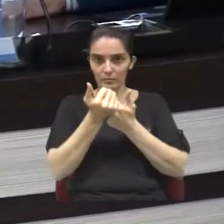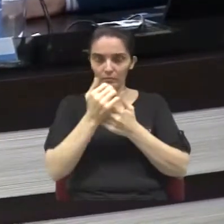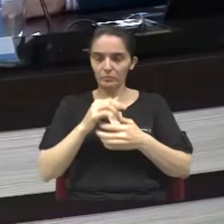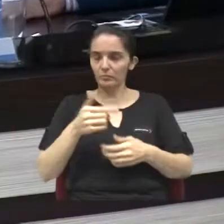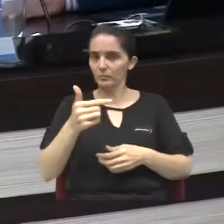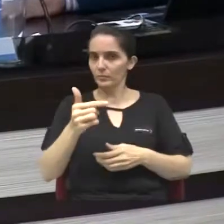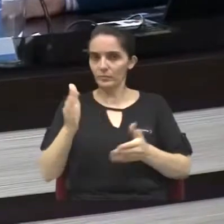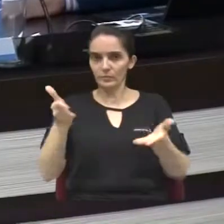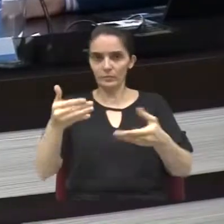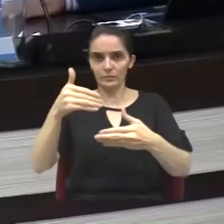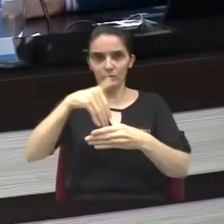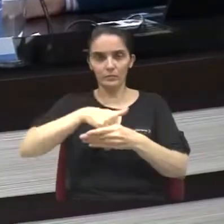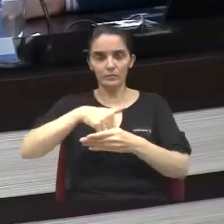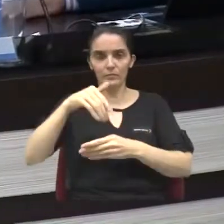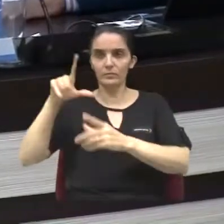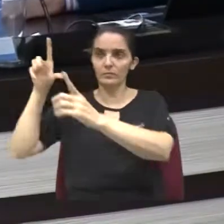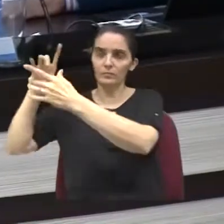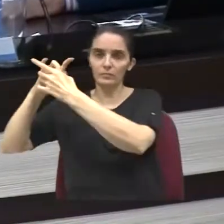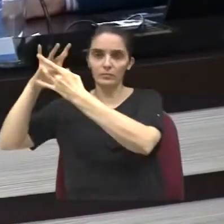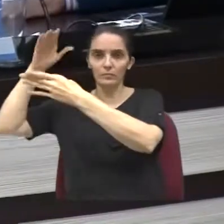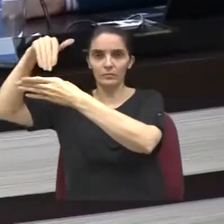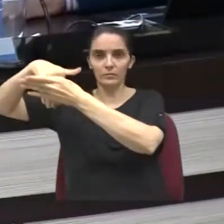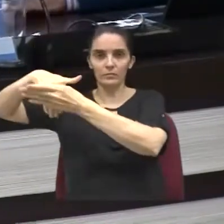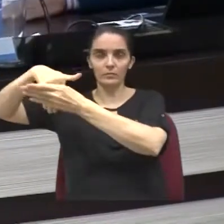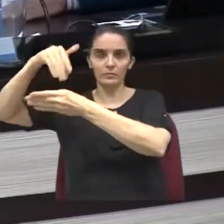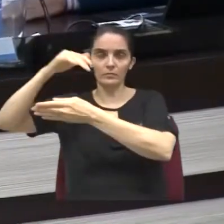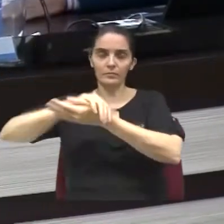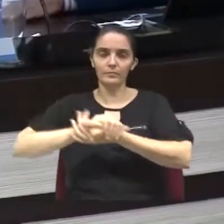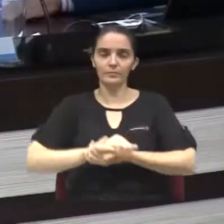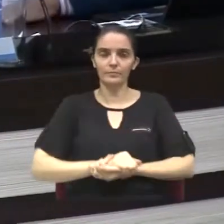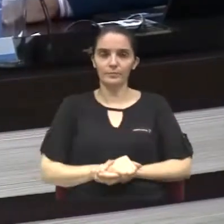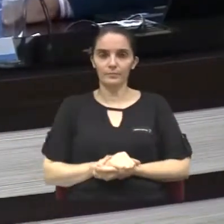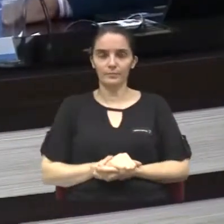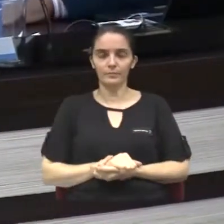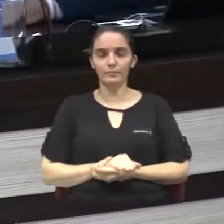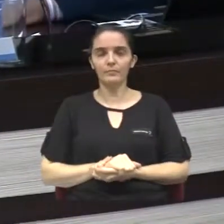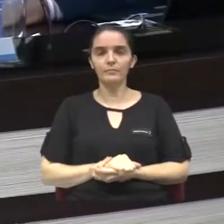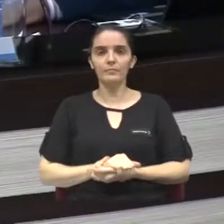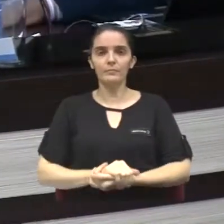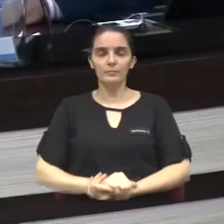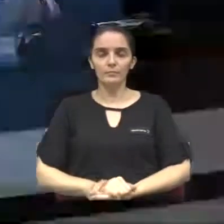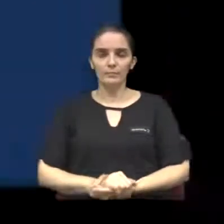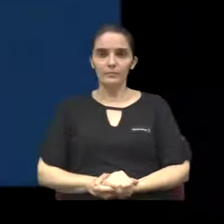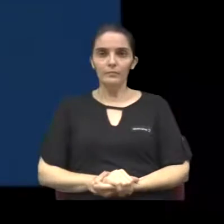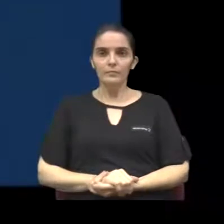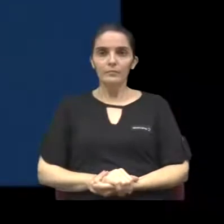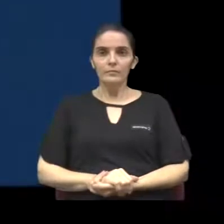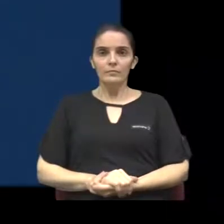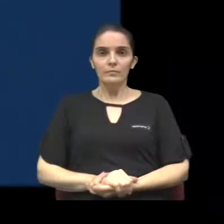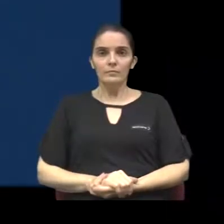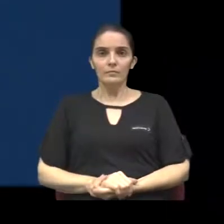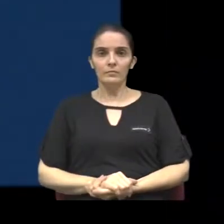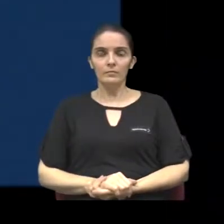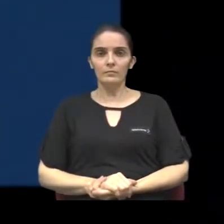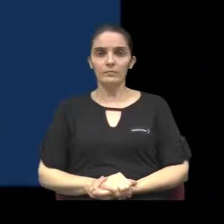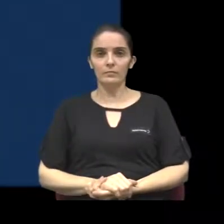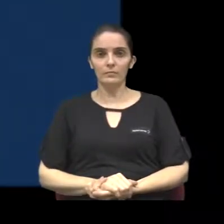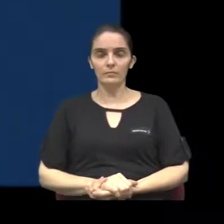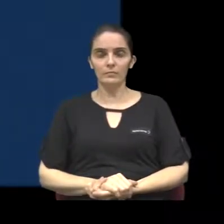Não havendo, vai à votação. Está aberto o painel de votação. Senhores vereadores, registrem o voto.